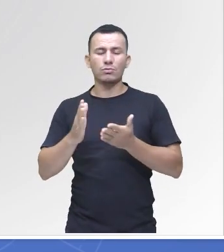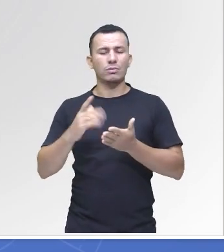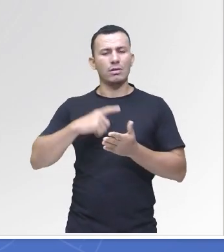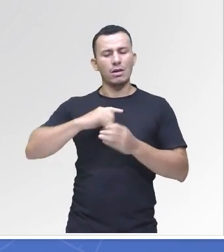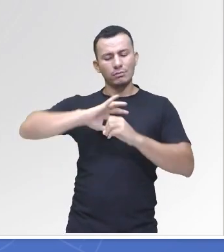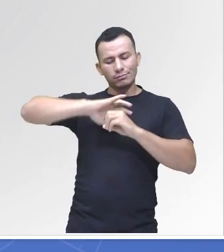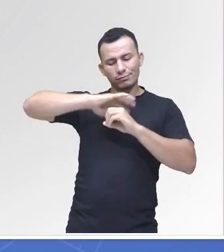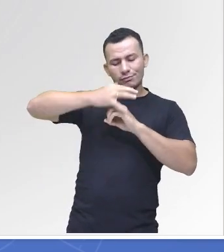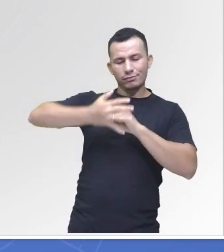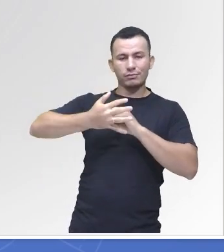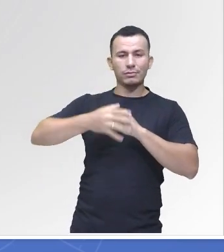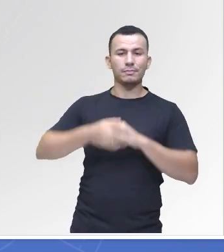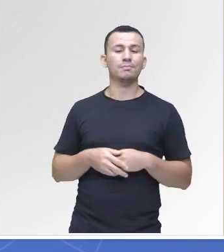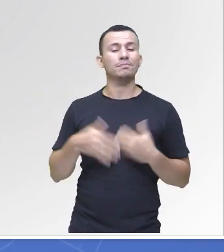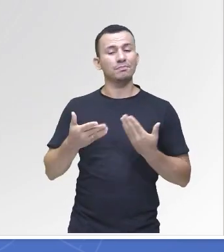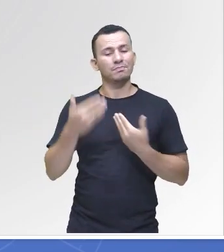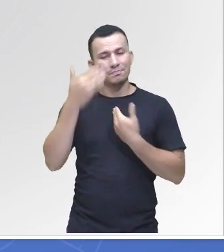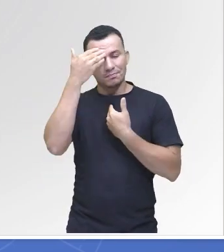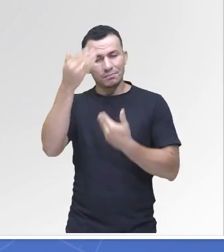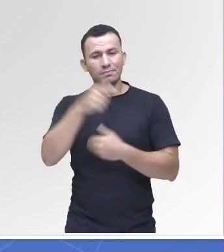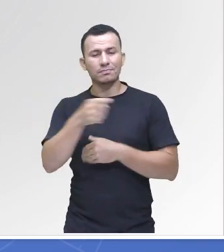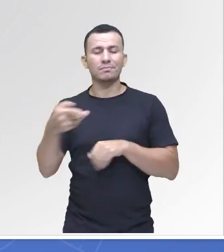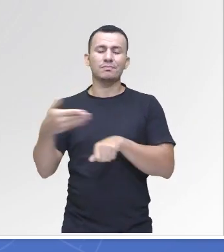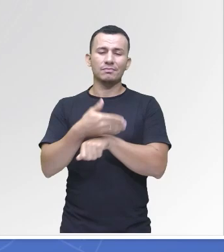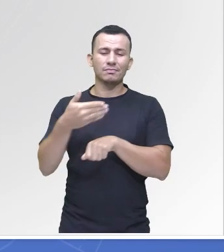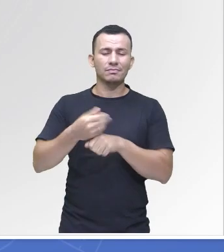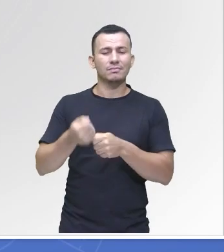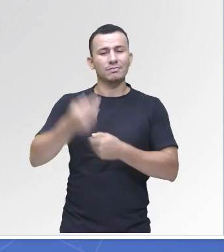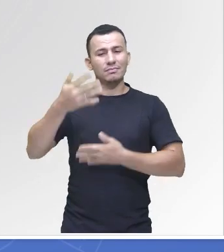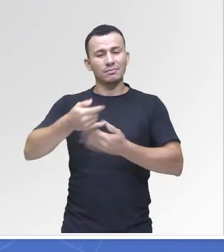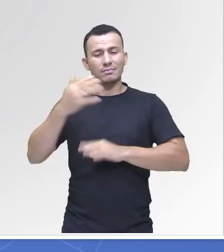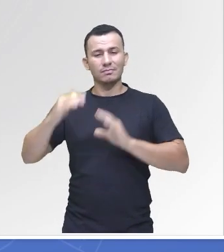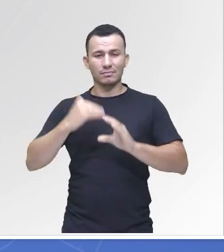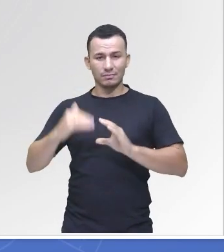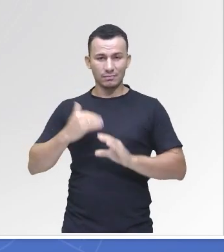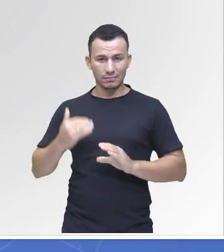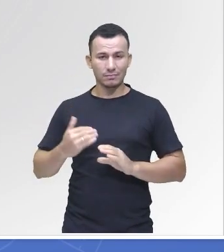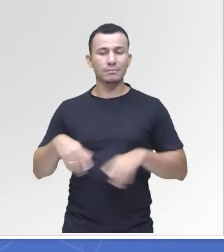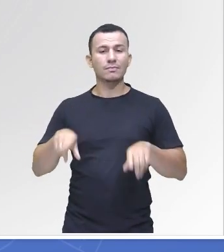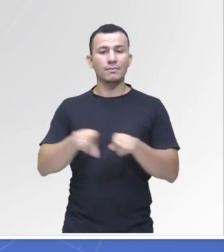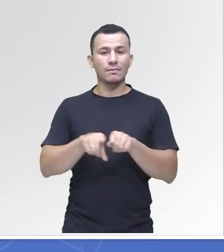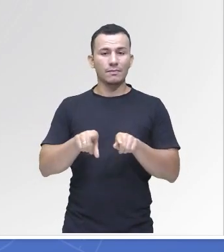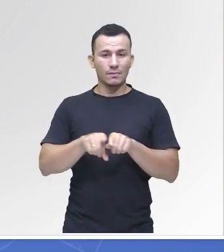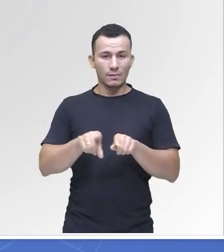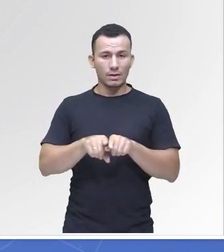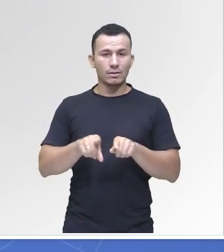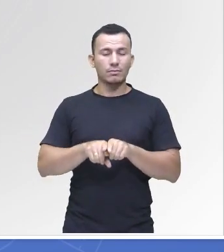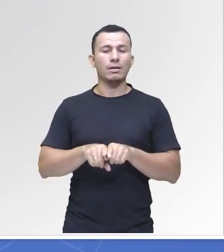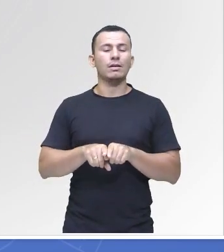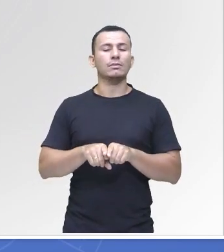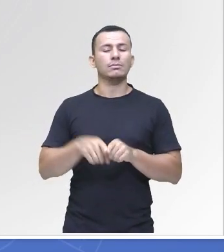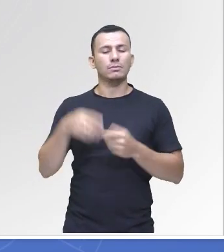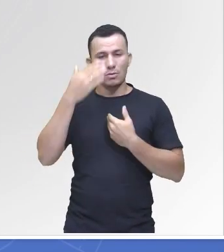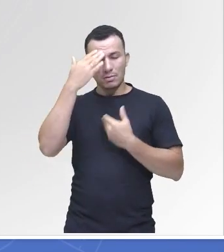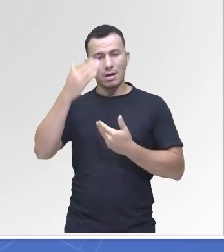envoltório. Tá bom? Então, eu agradeço a participação de todos vocês, agradeço a participação também do nosso